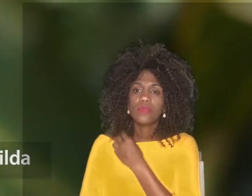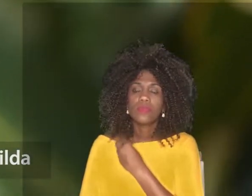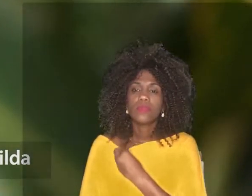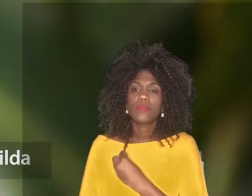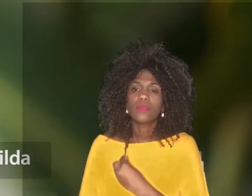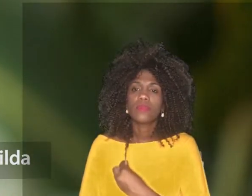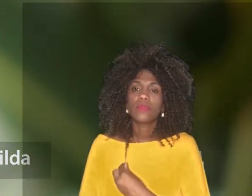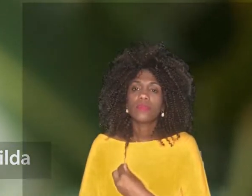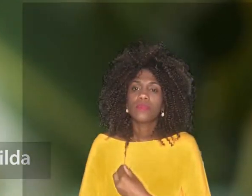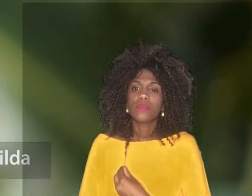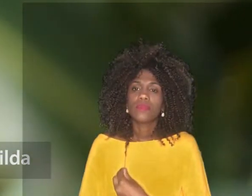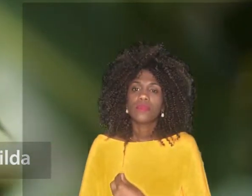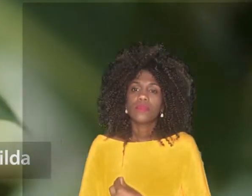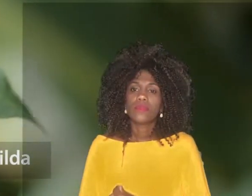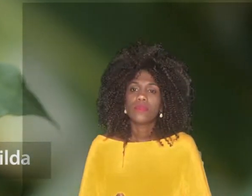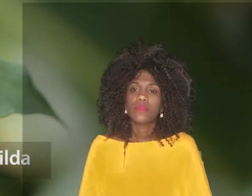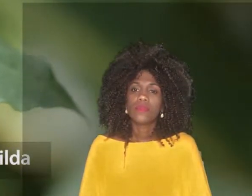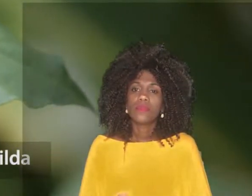Lodofeoba,